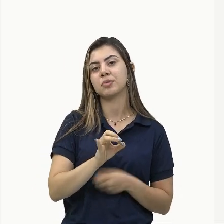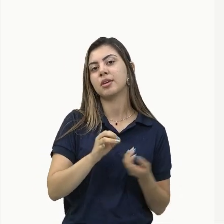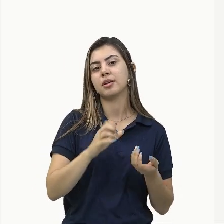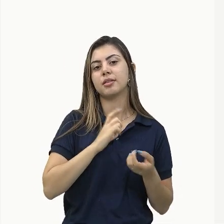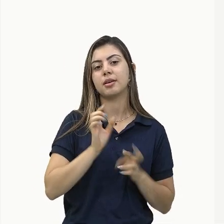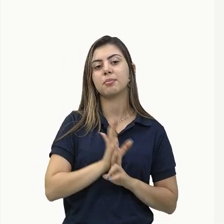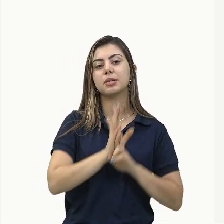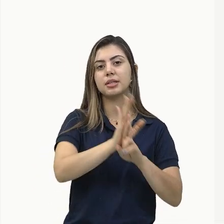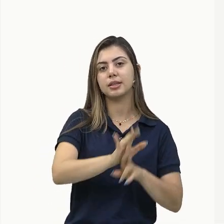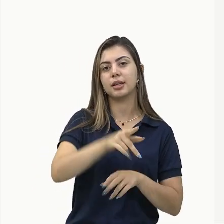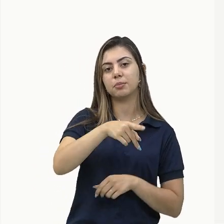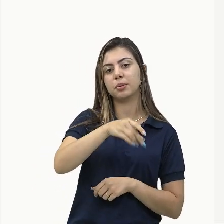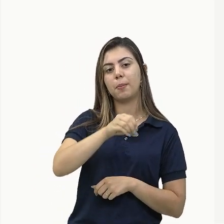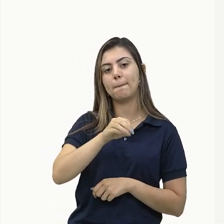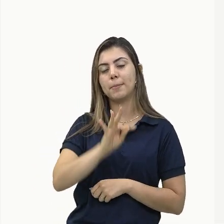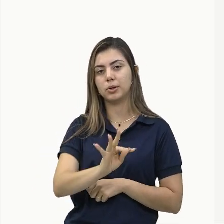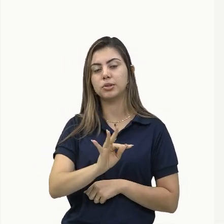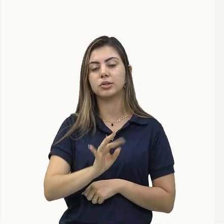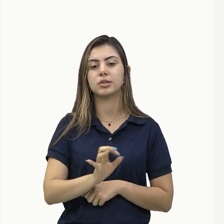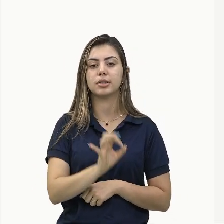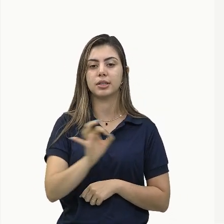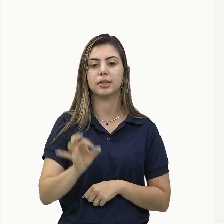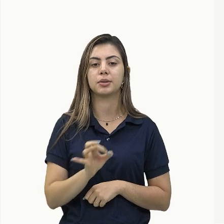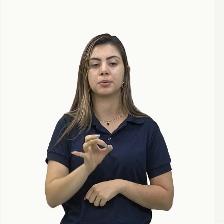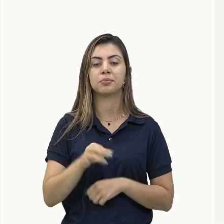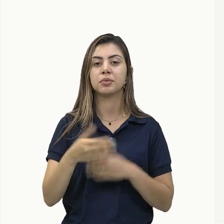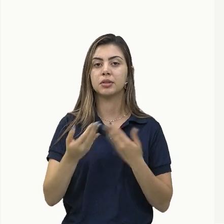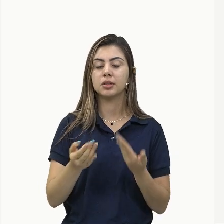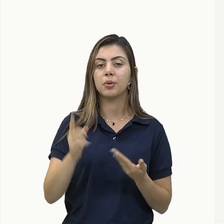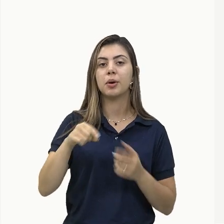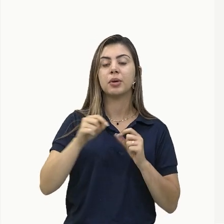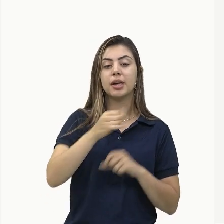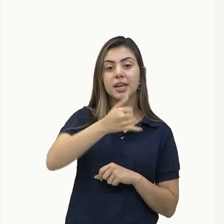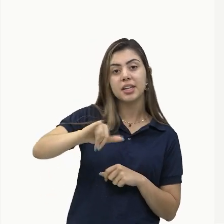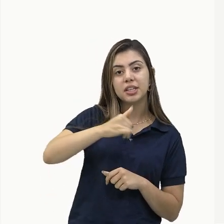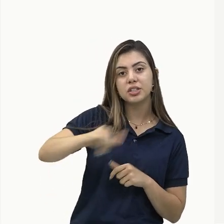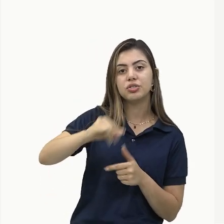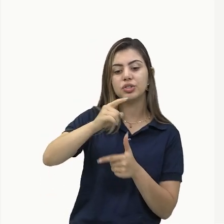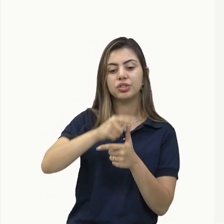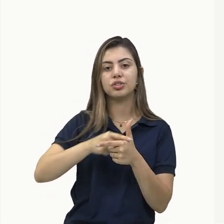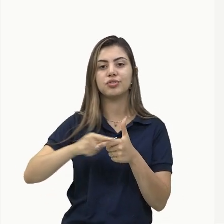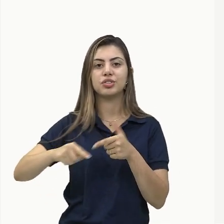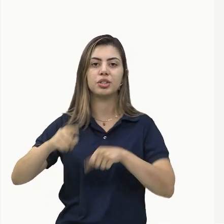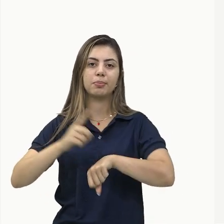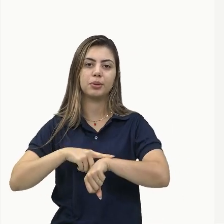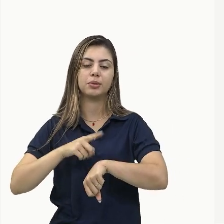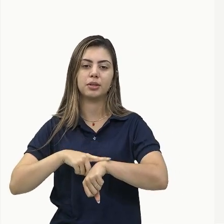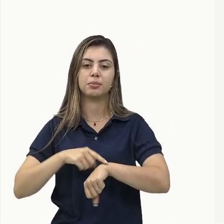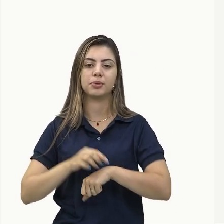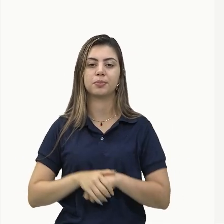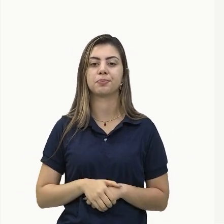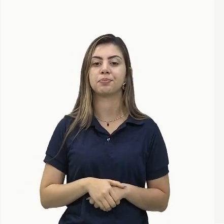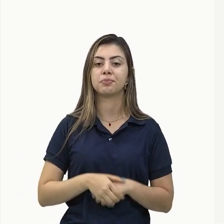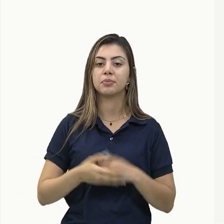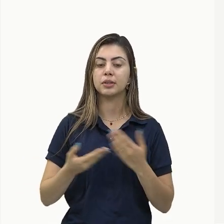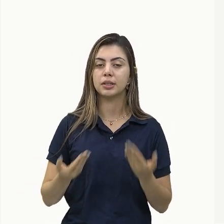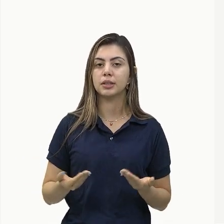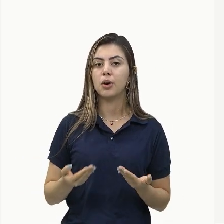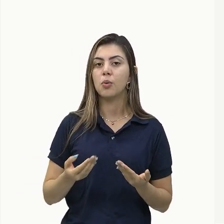Definição geral, energia dividida pelo tempo. Então, a unidade de medida é a unidade de energia, que é o joule,